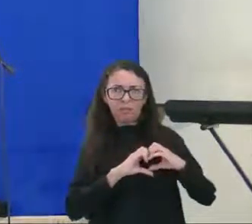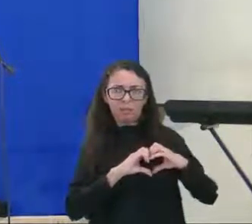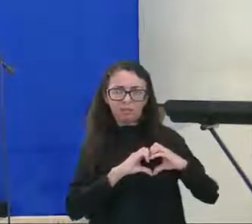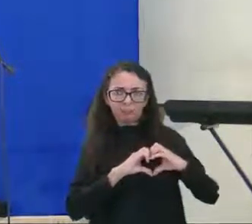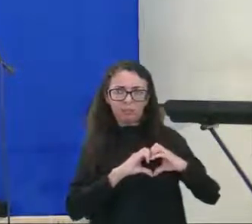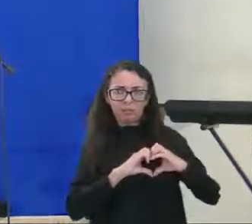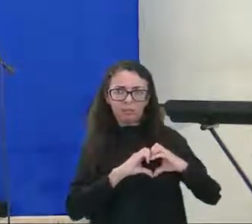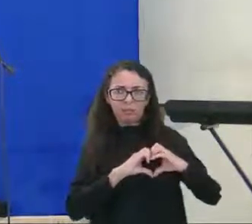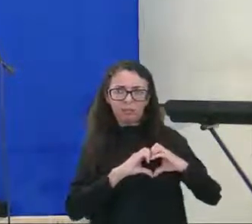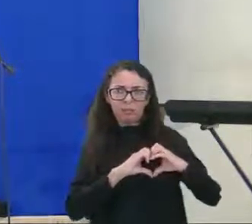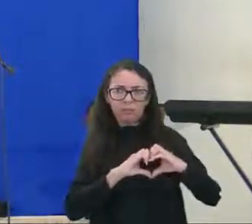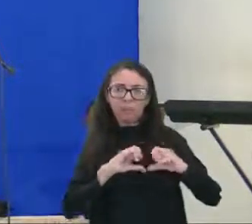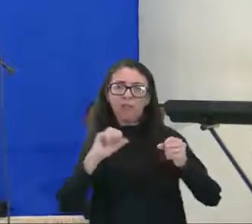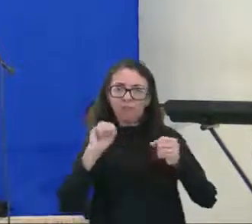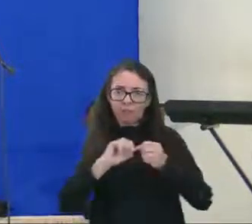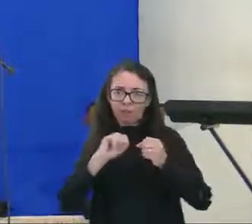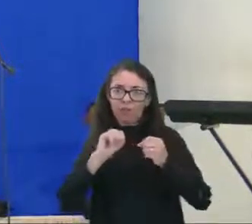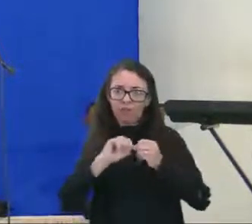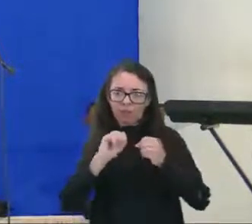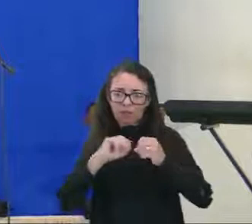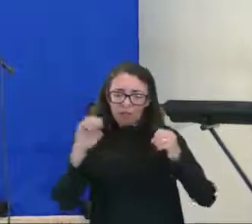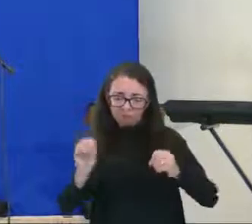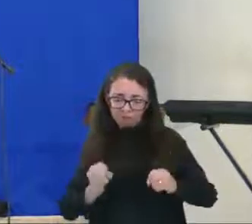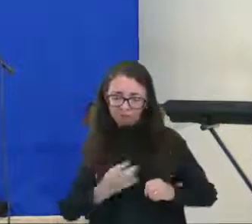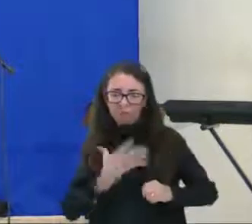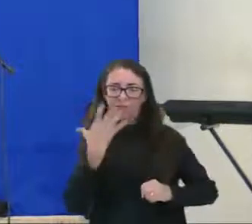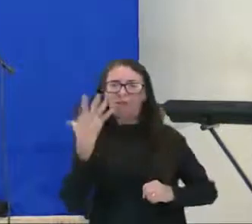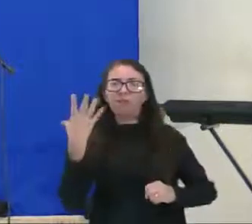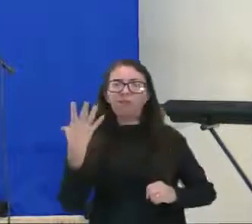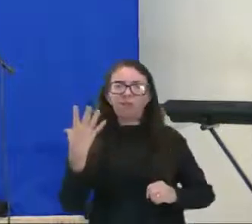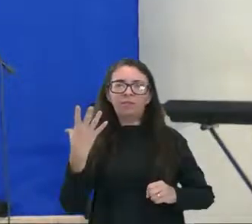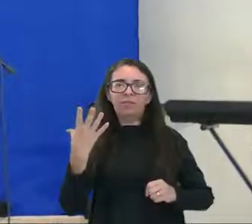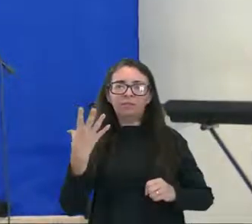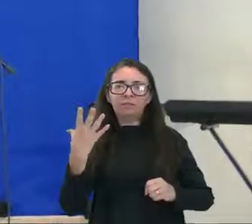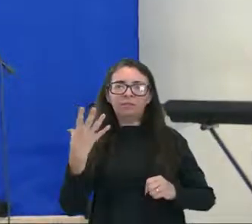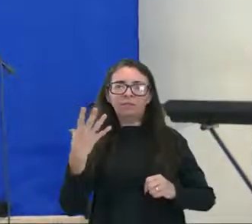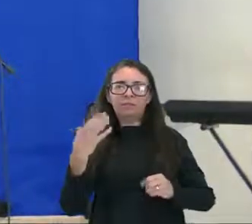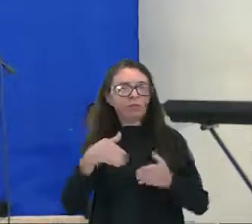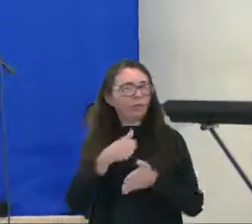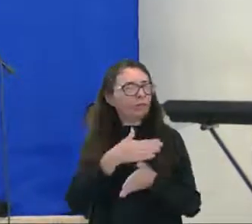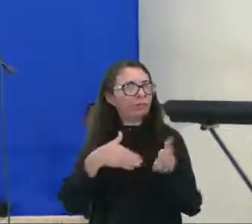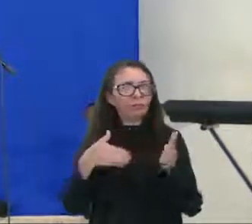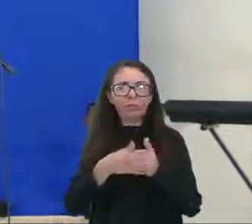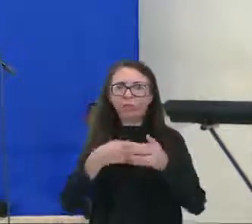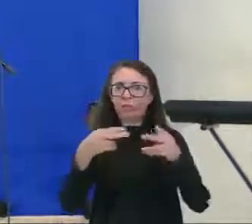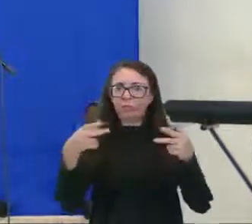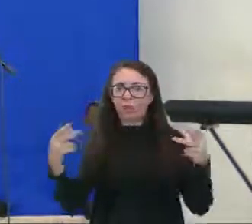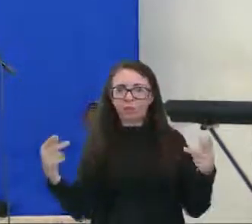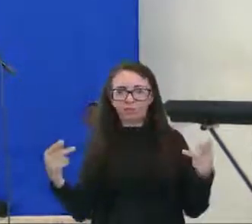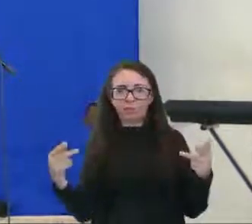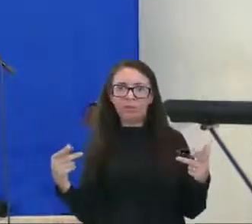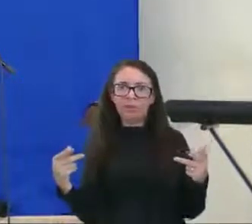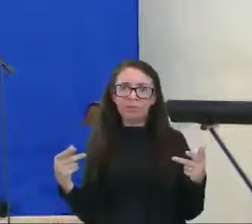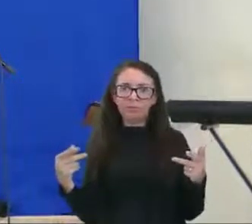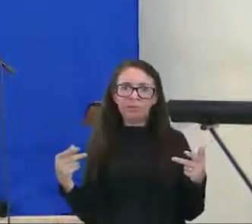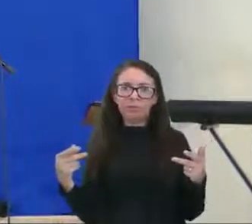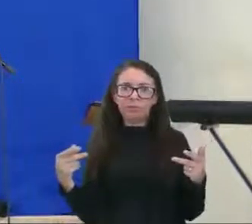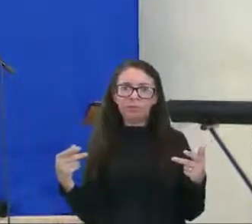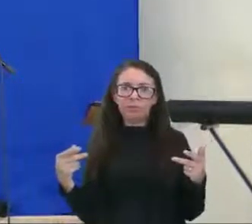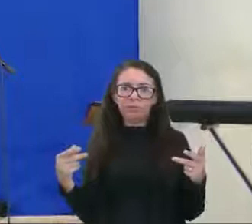O próprio Jesus, ele tinha plena consciência que o Pai que permanece nele fazia as obras que ele